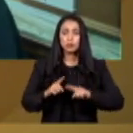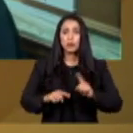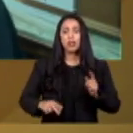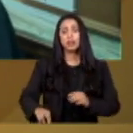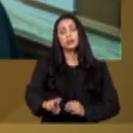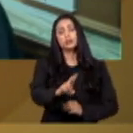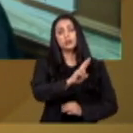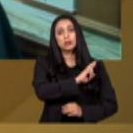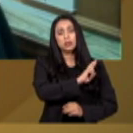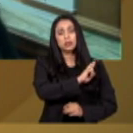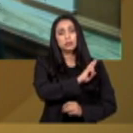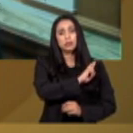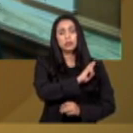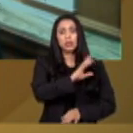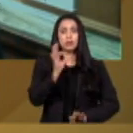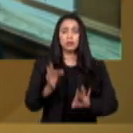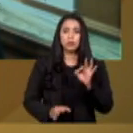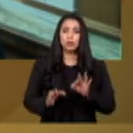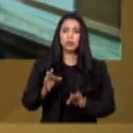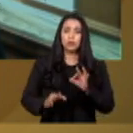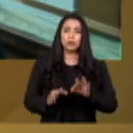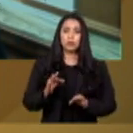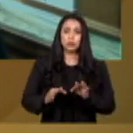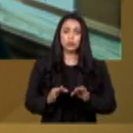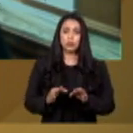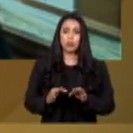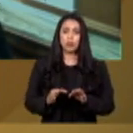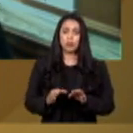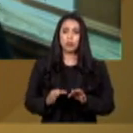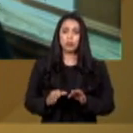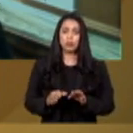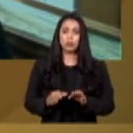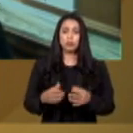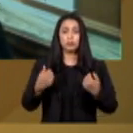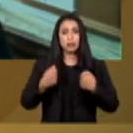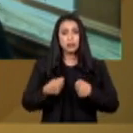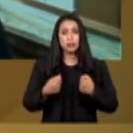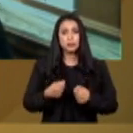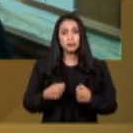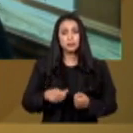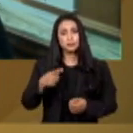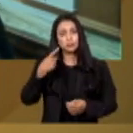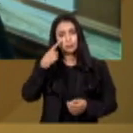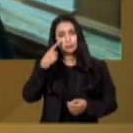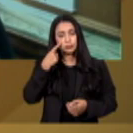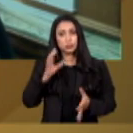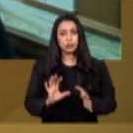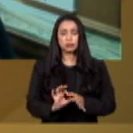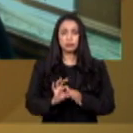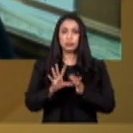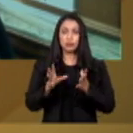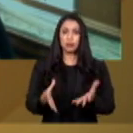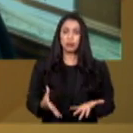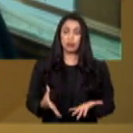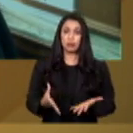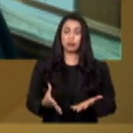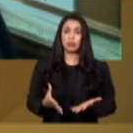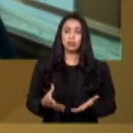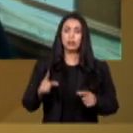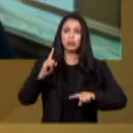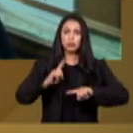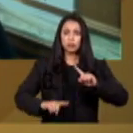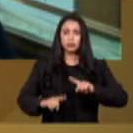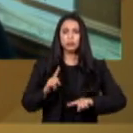sabe julgados em débito ouvido o ato a liberação do